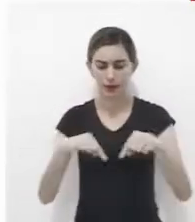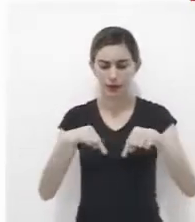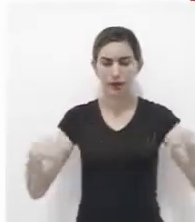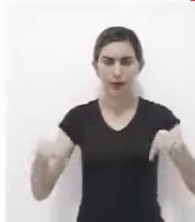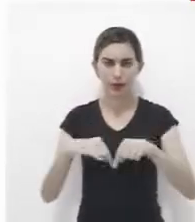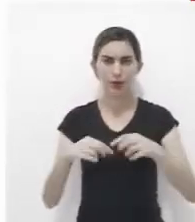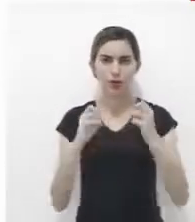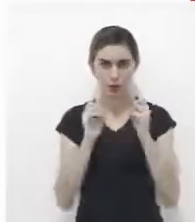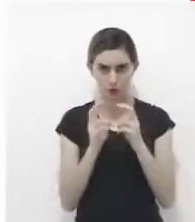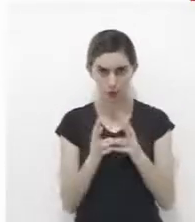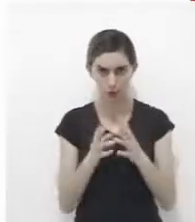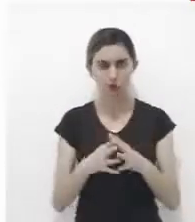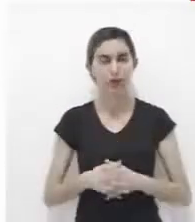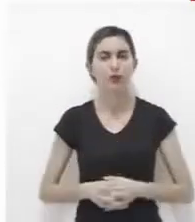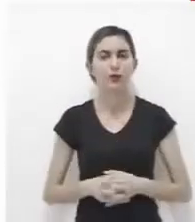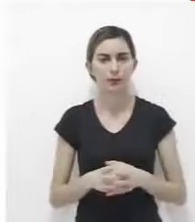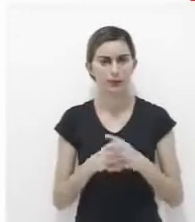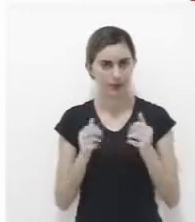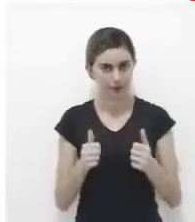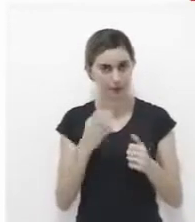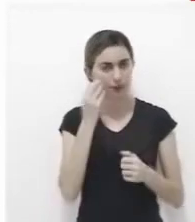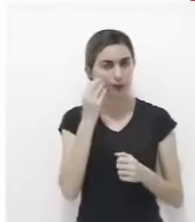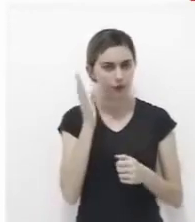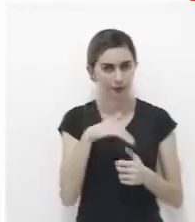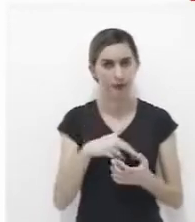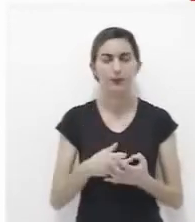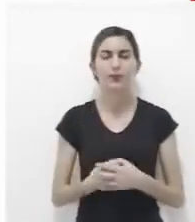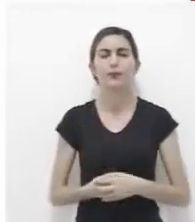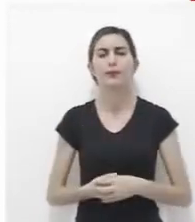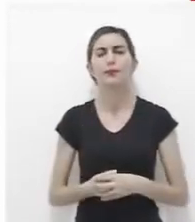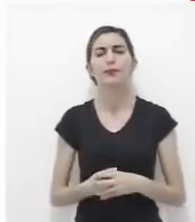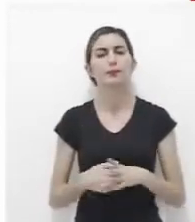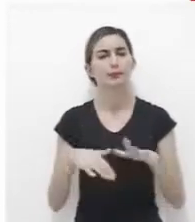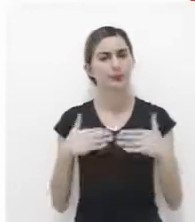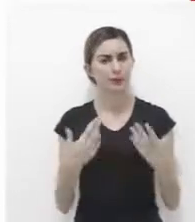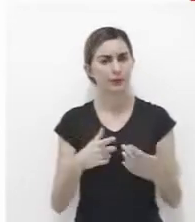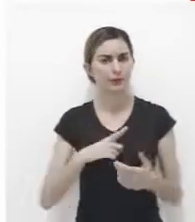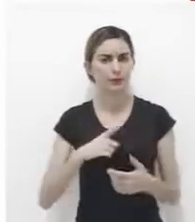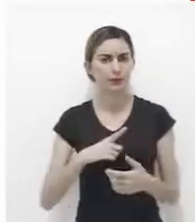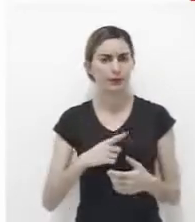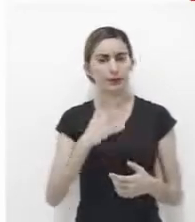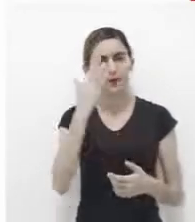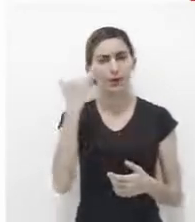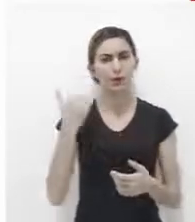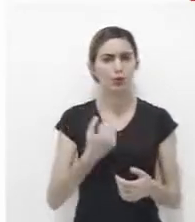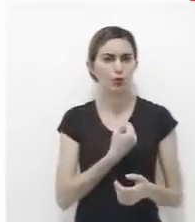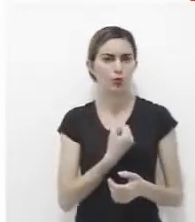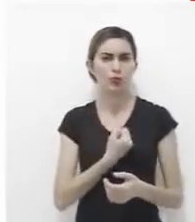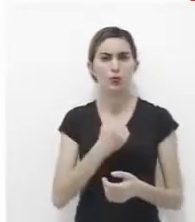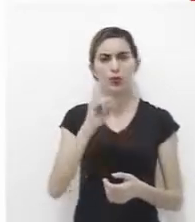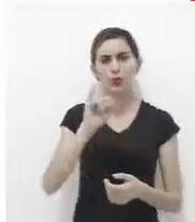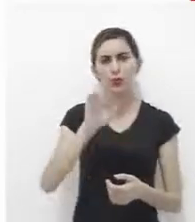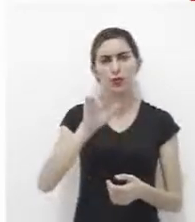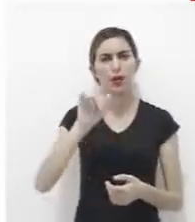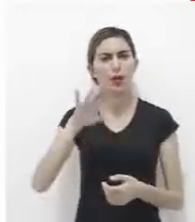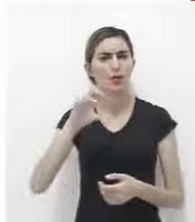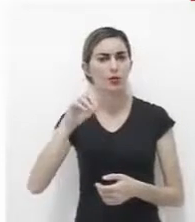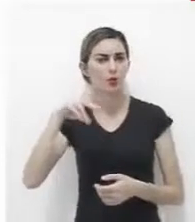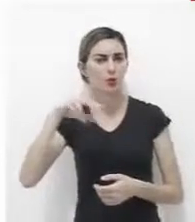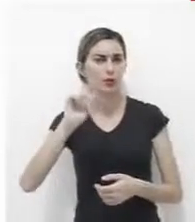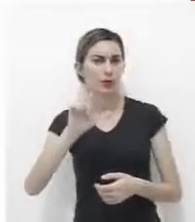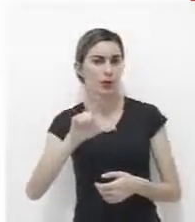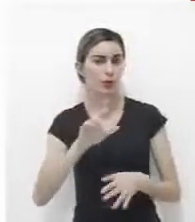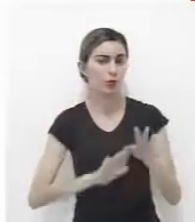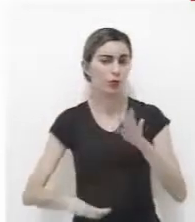reta numérica. Ok, pessoal? Beleza? Ok? Vamos lá então. E aí nós temos o famoso número irracional